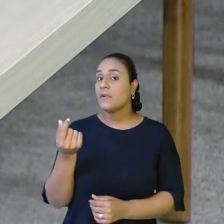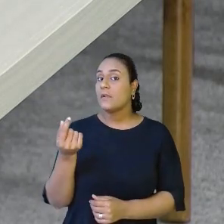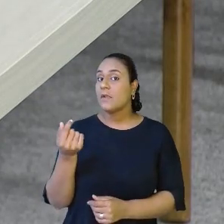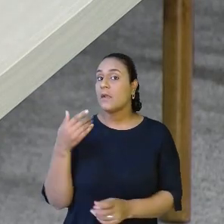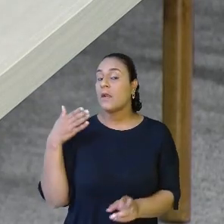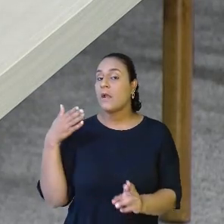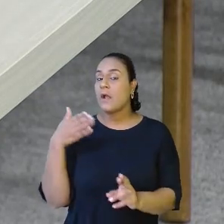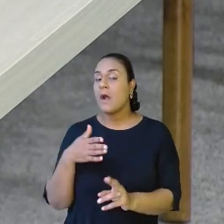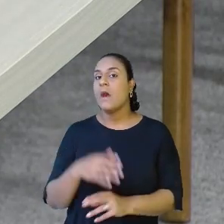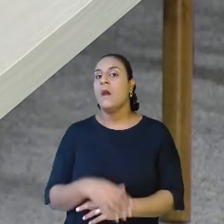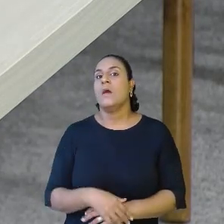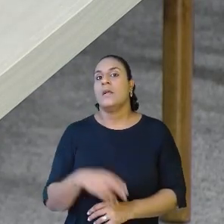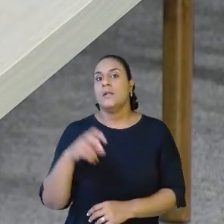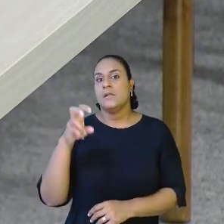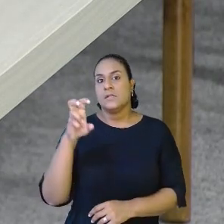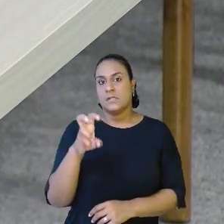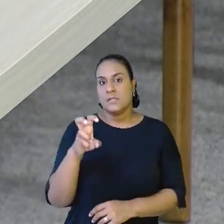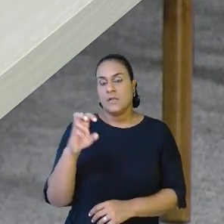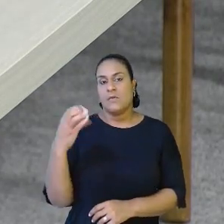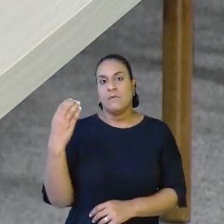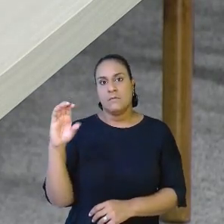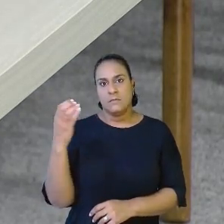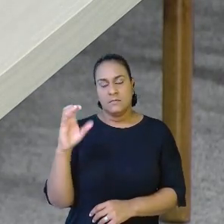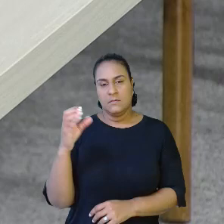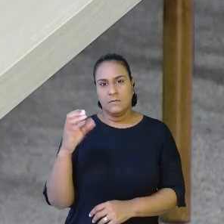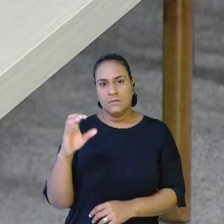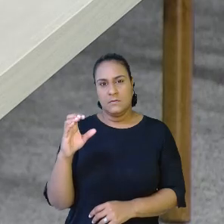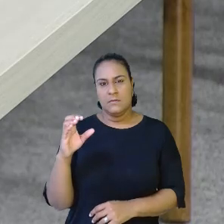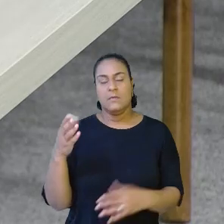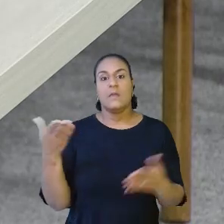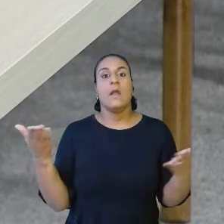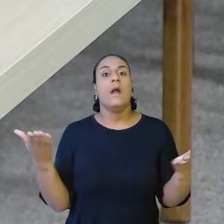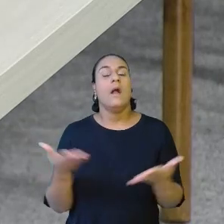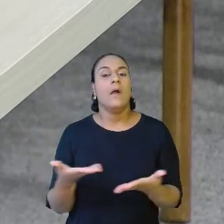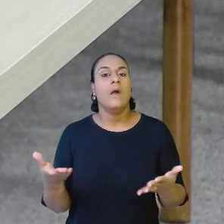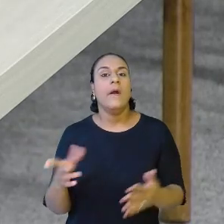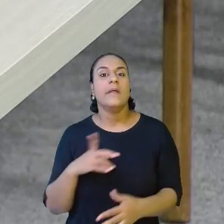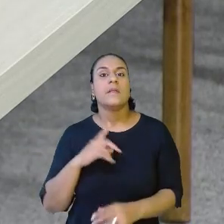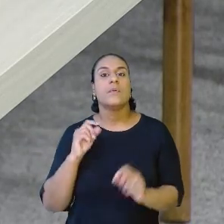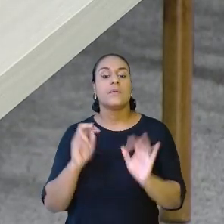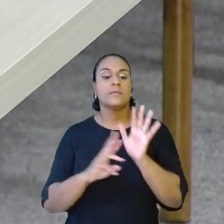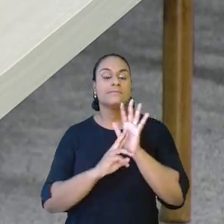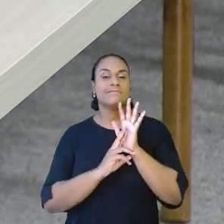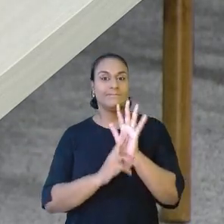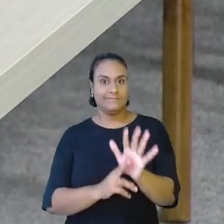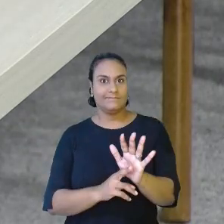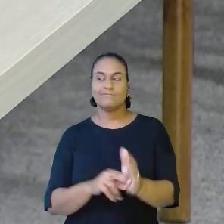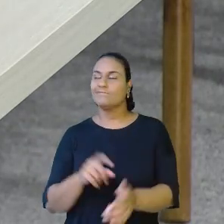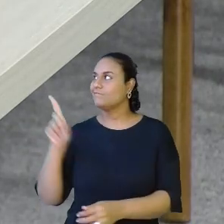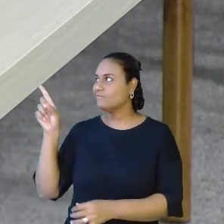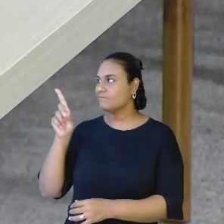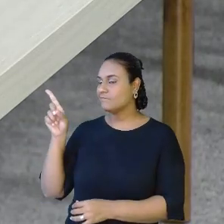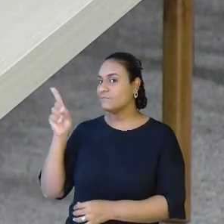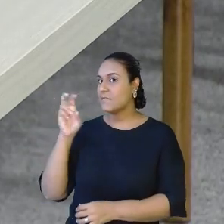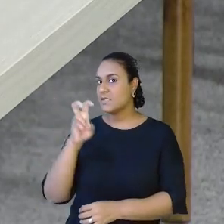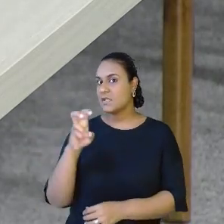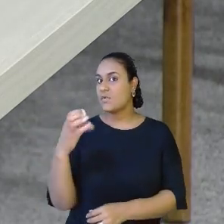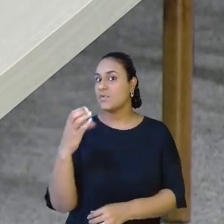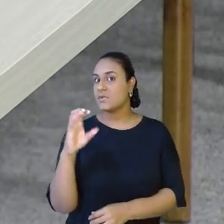tenho 5 centavos. Agora sim, eu teria esta representação aqui.